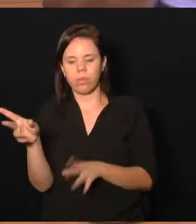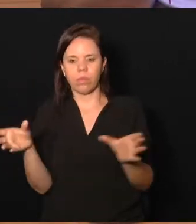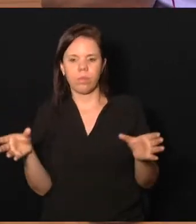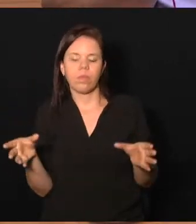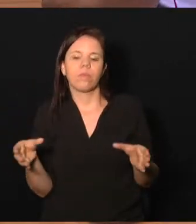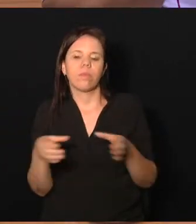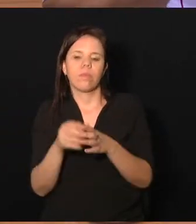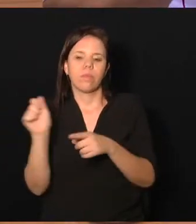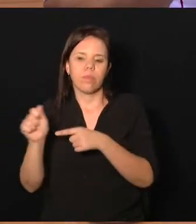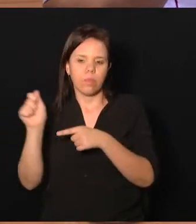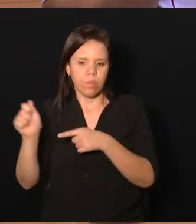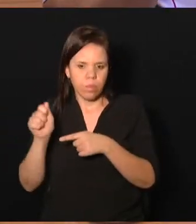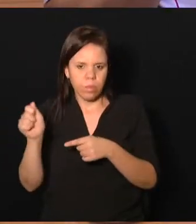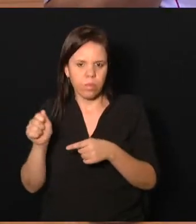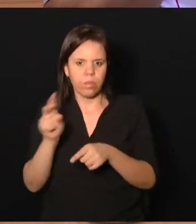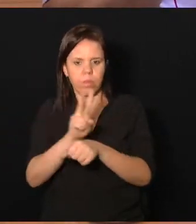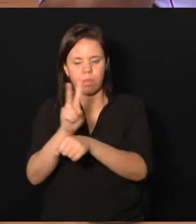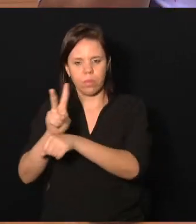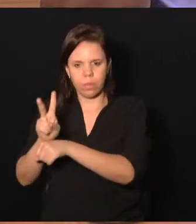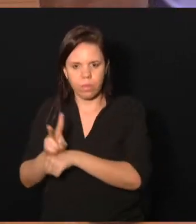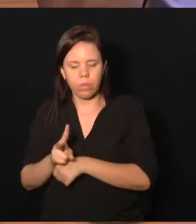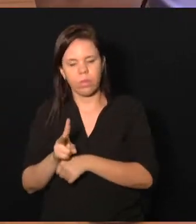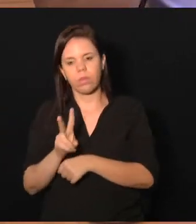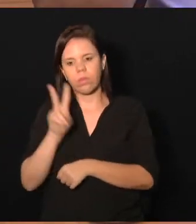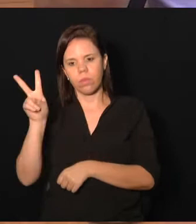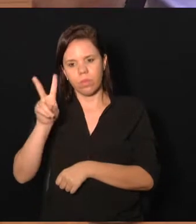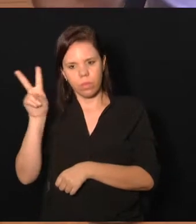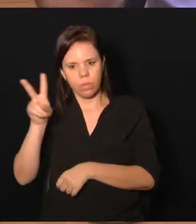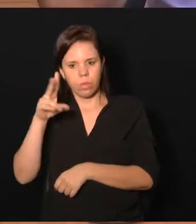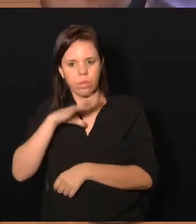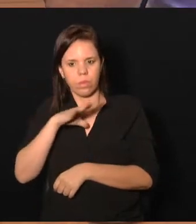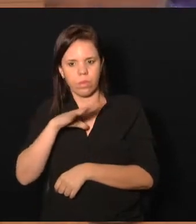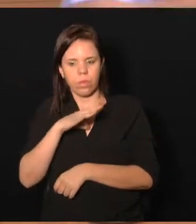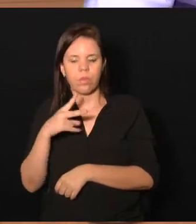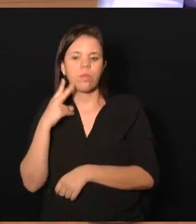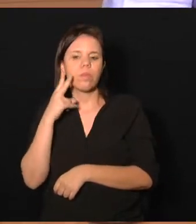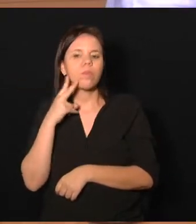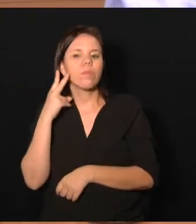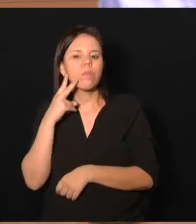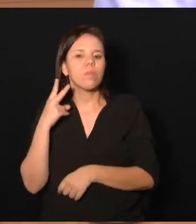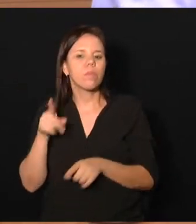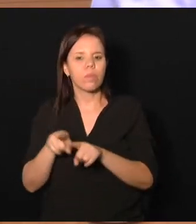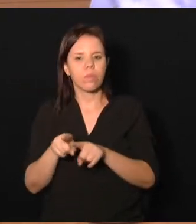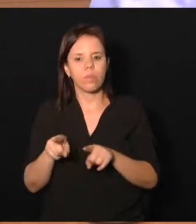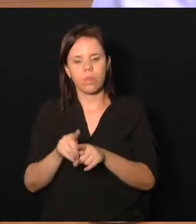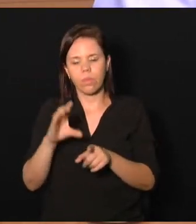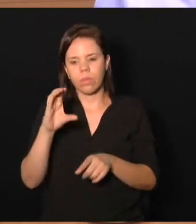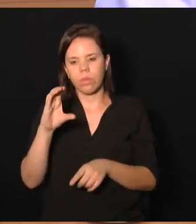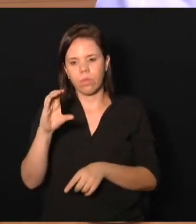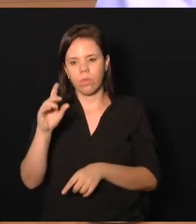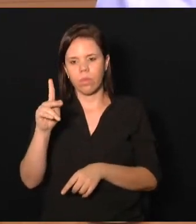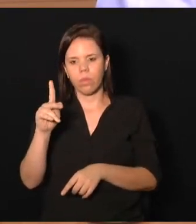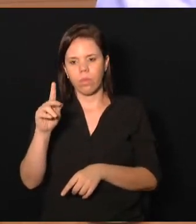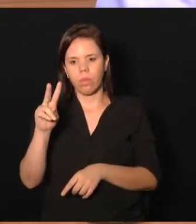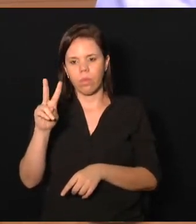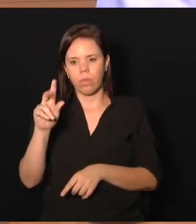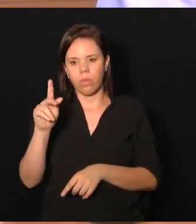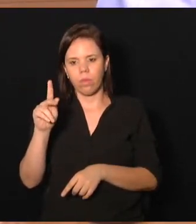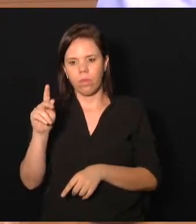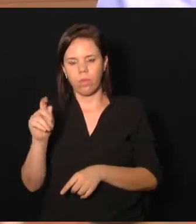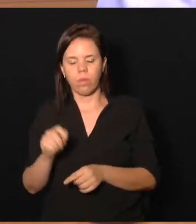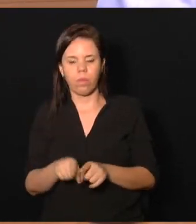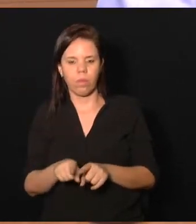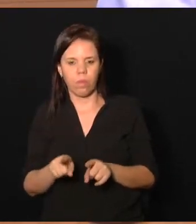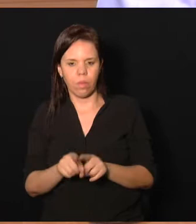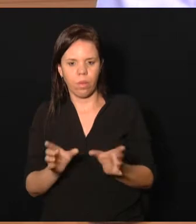Pessoas de Valinhos e Vinhedo, ACPVAV, e conselheira do Conselho Municipal do